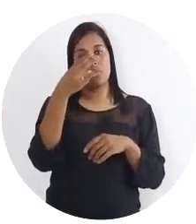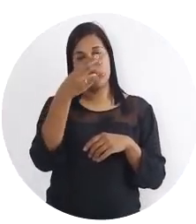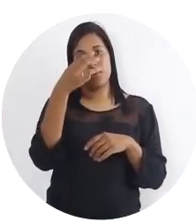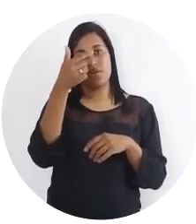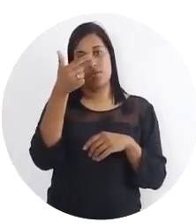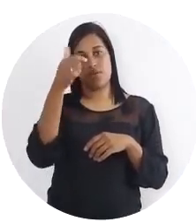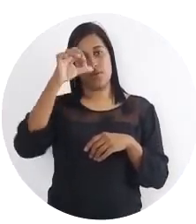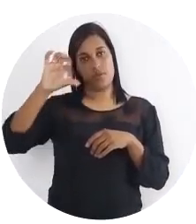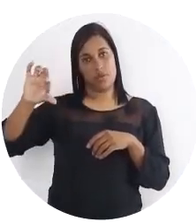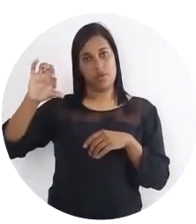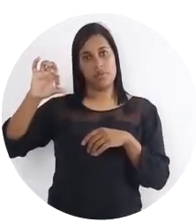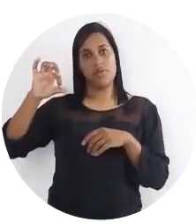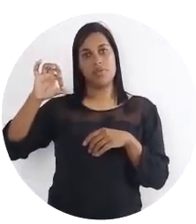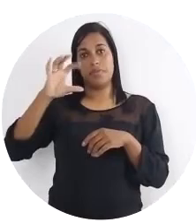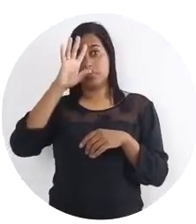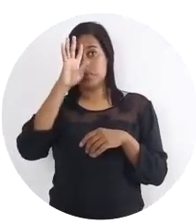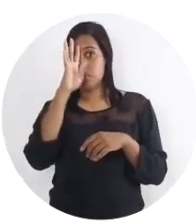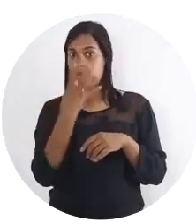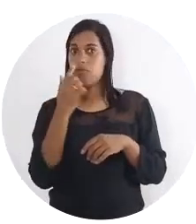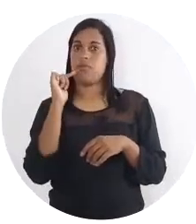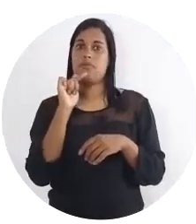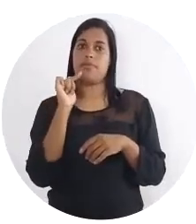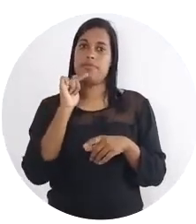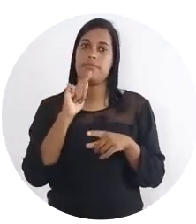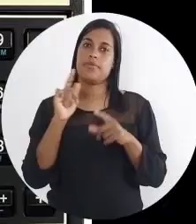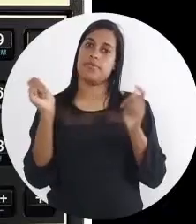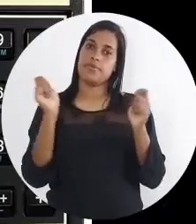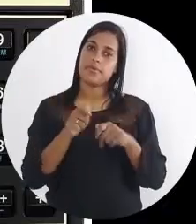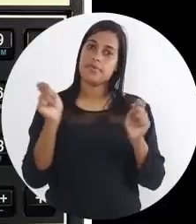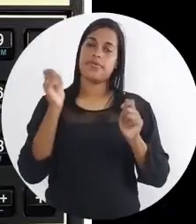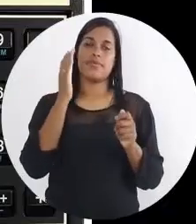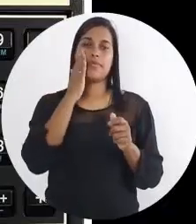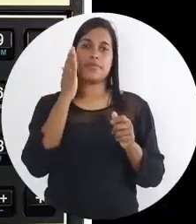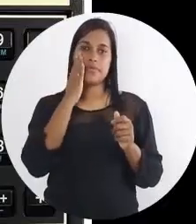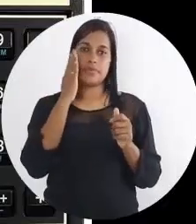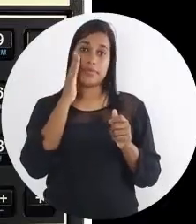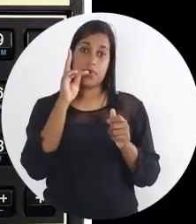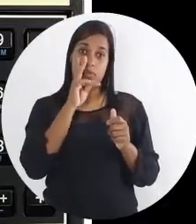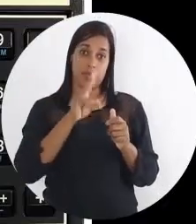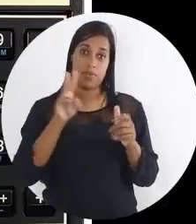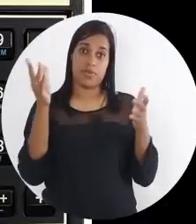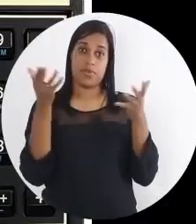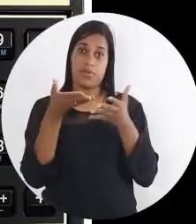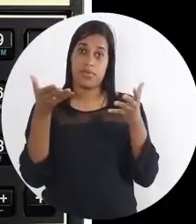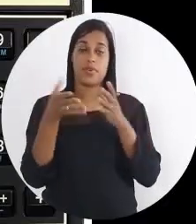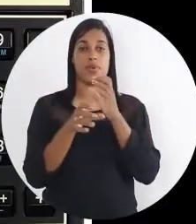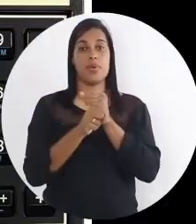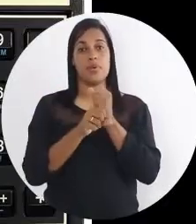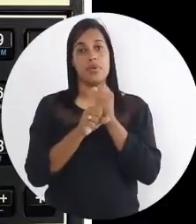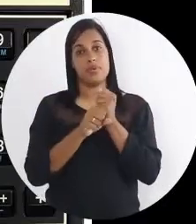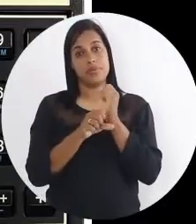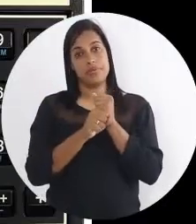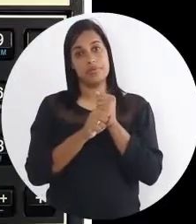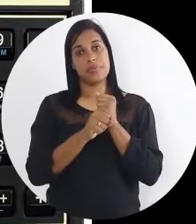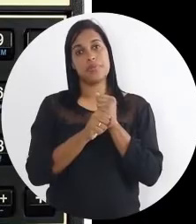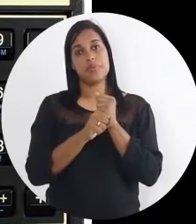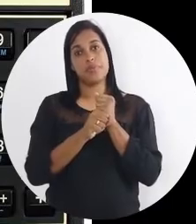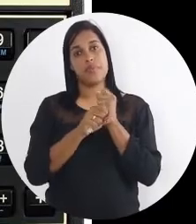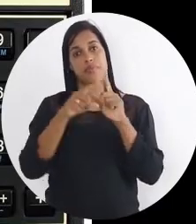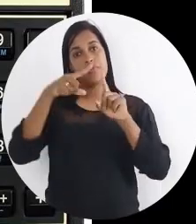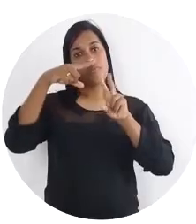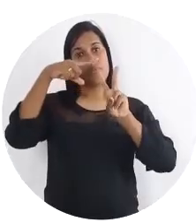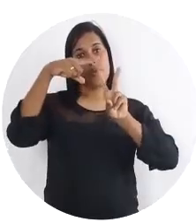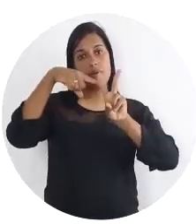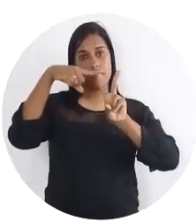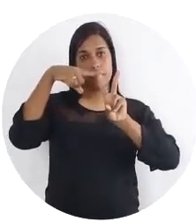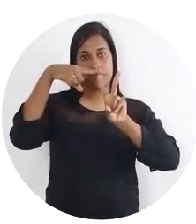que corresponde ao resultado dessa potência. Vejamos agora o cálculo de uma raiz